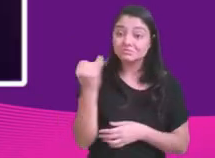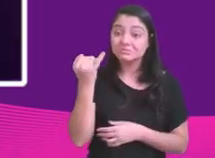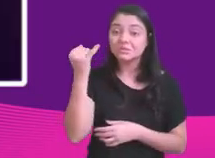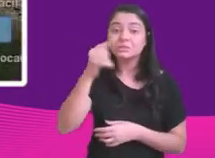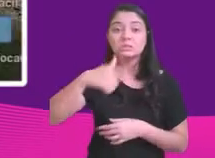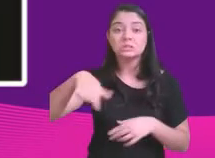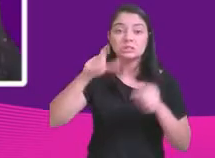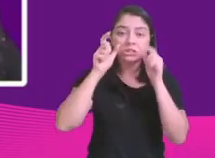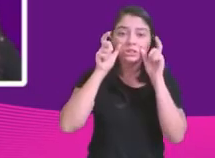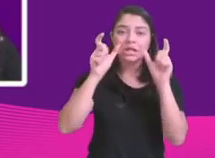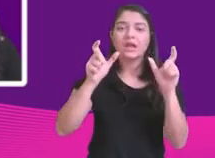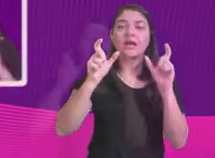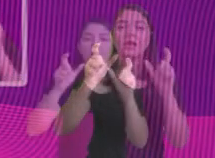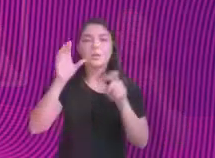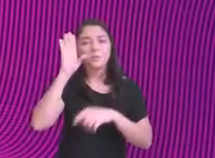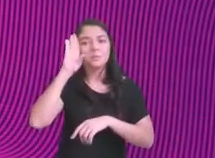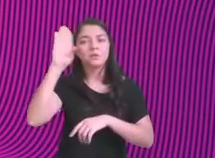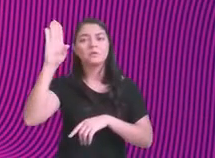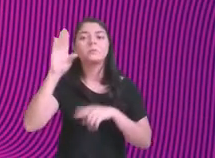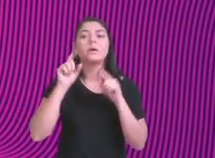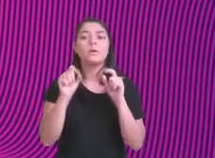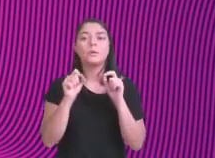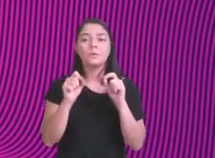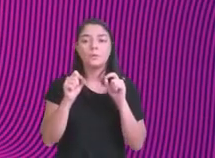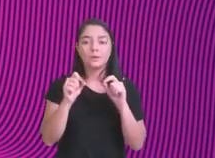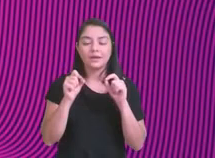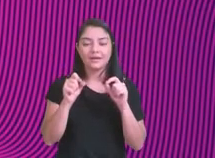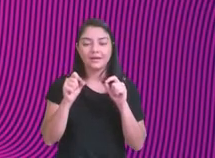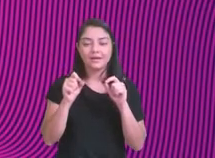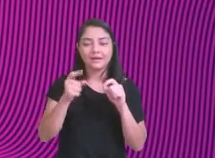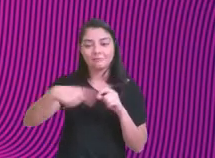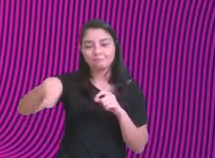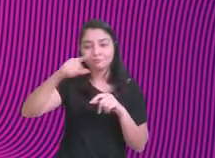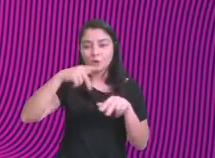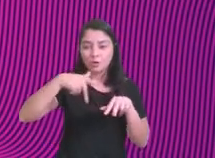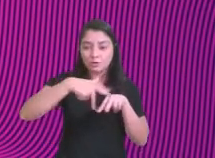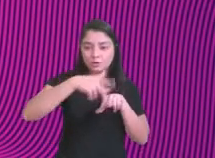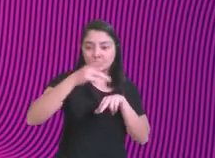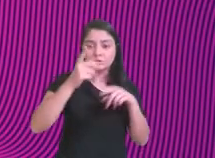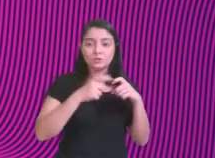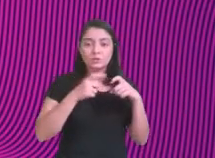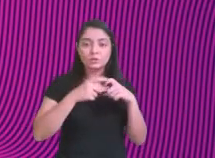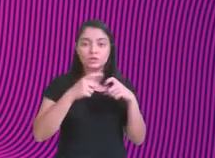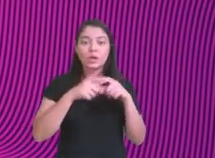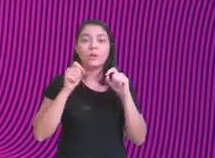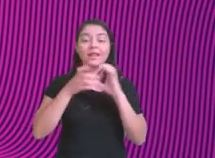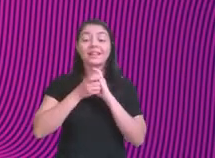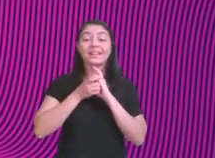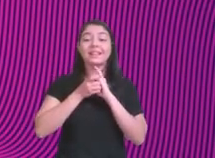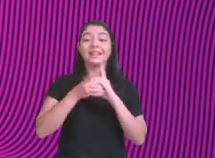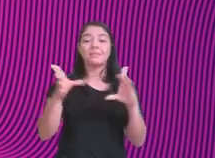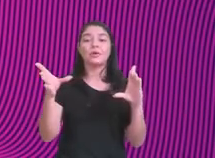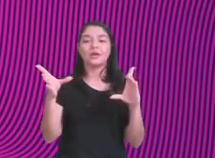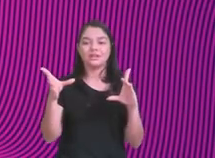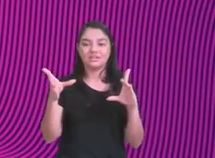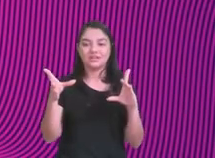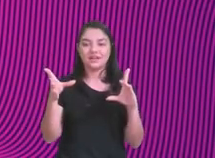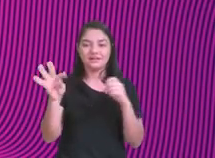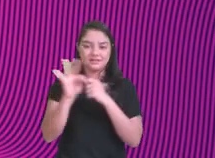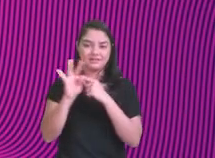é exatamente isso. O que interessa para nós cirurgiões é democratizarmos a